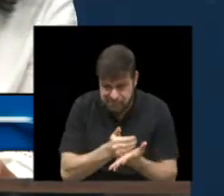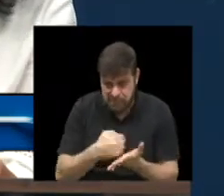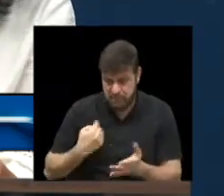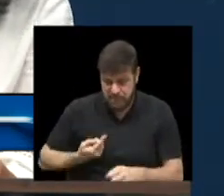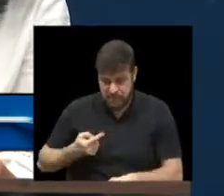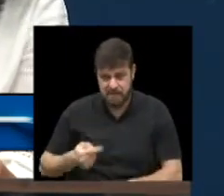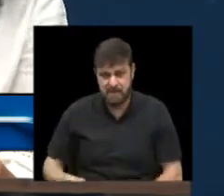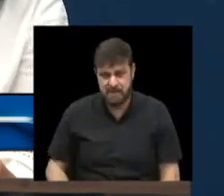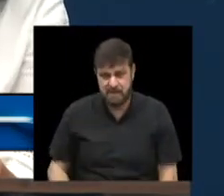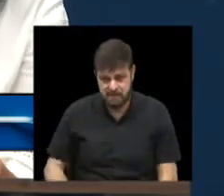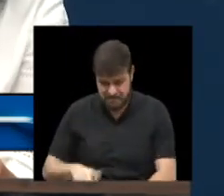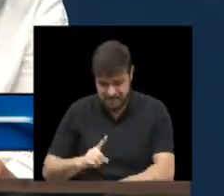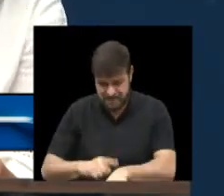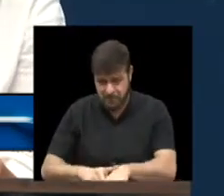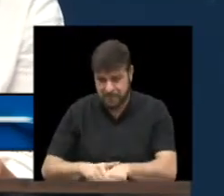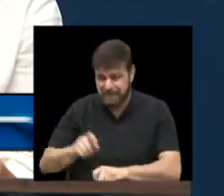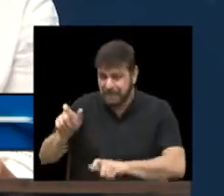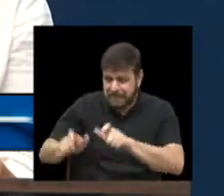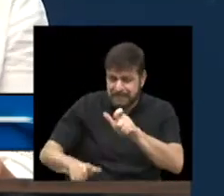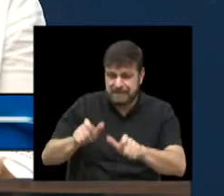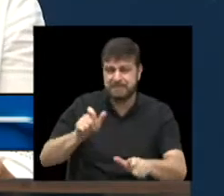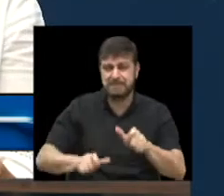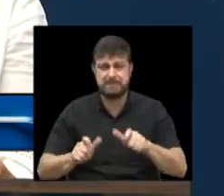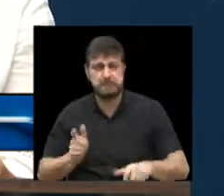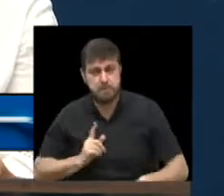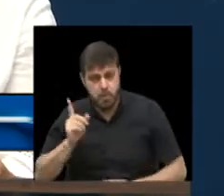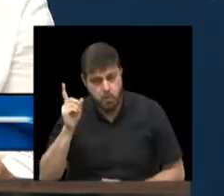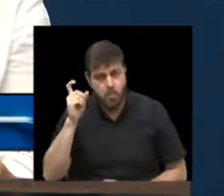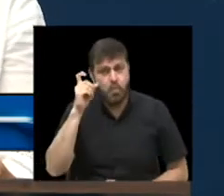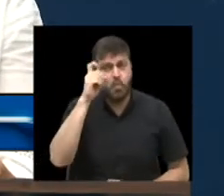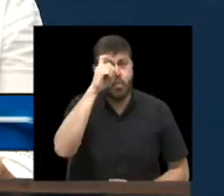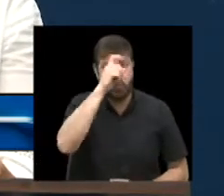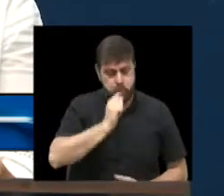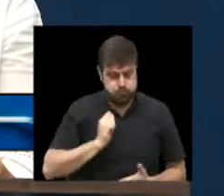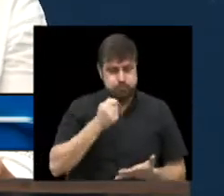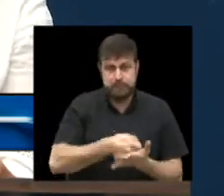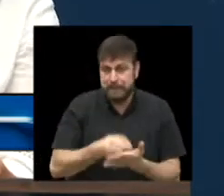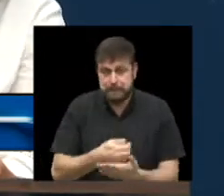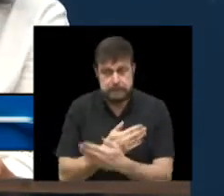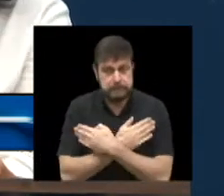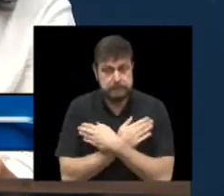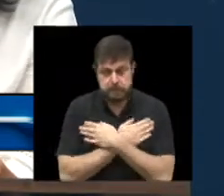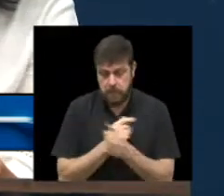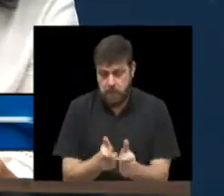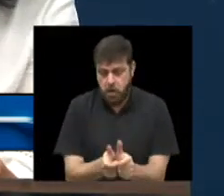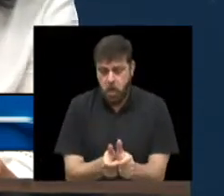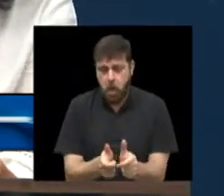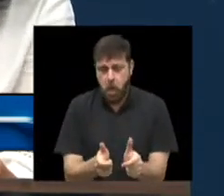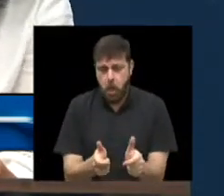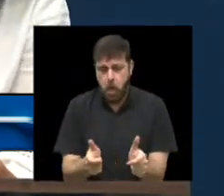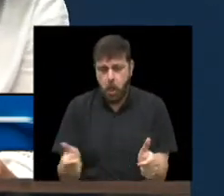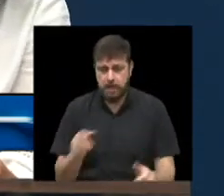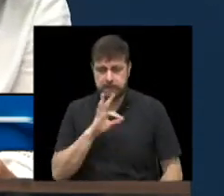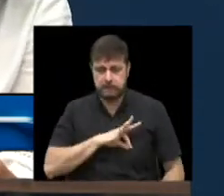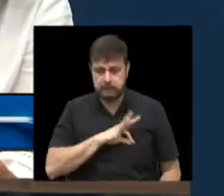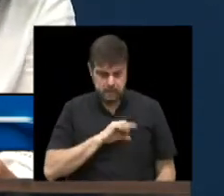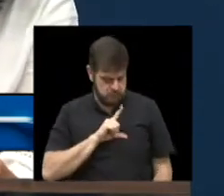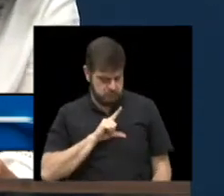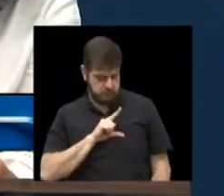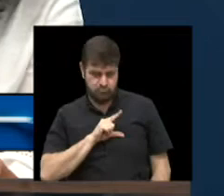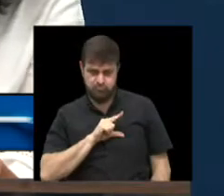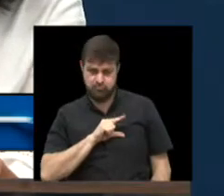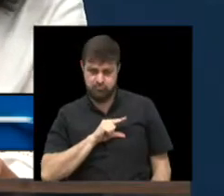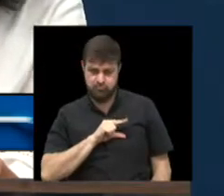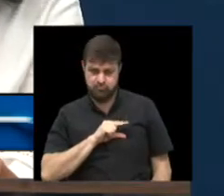momento em que as pessoas estão com maior dificuldade, que as pessoas estão desempregadas, que as pessoas têm seu salário reduzido,